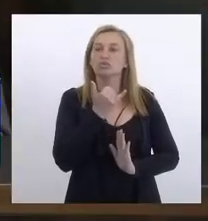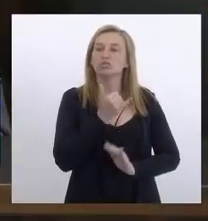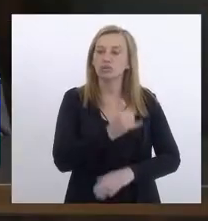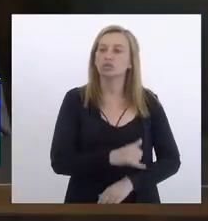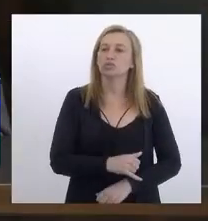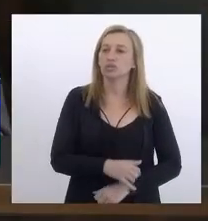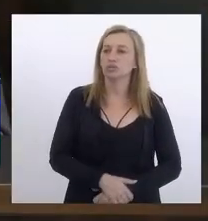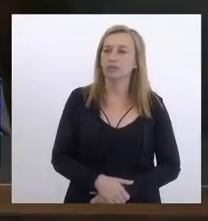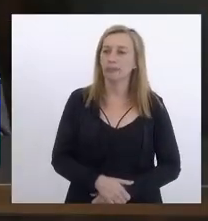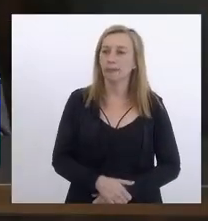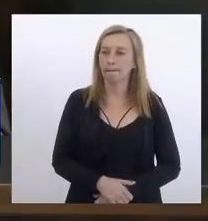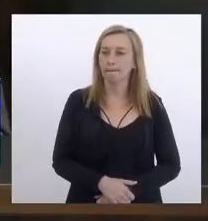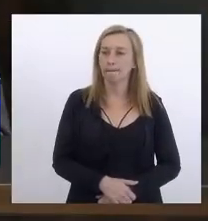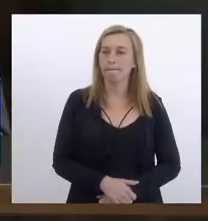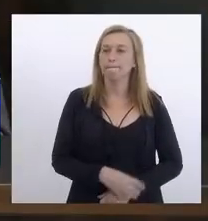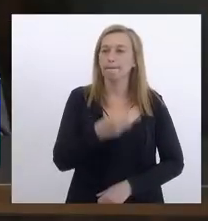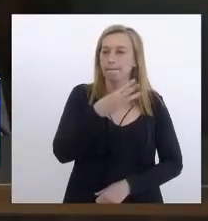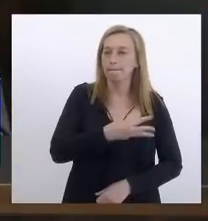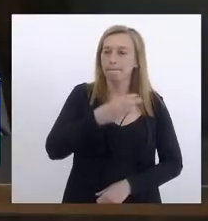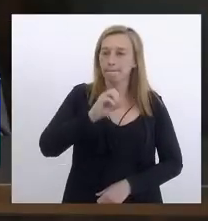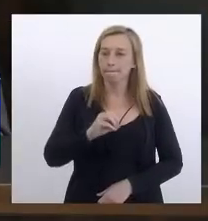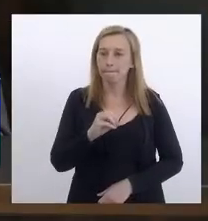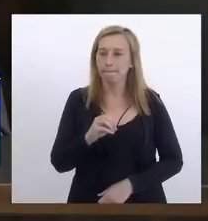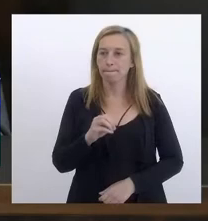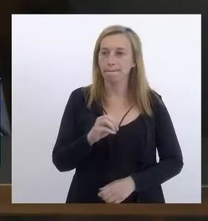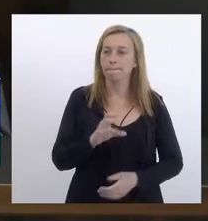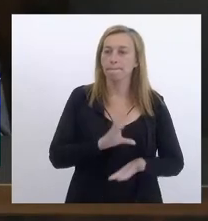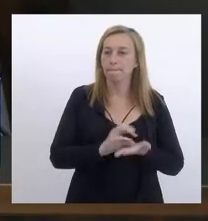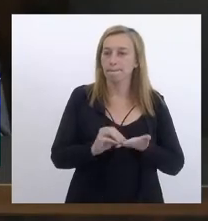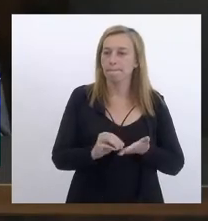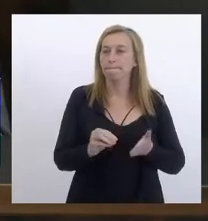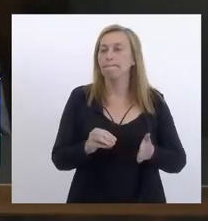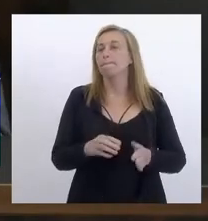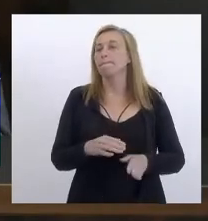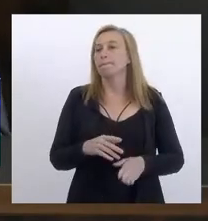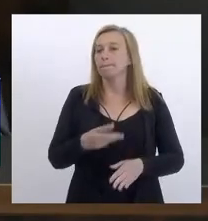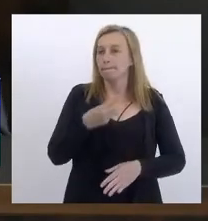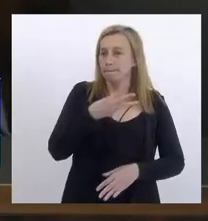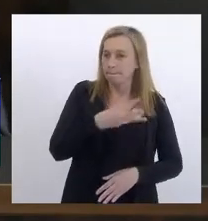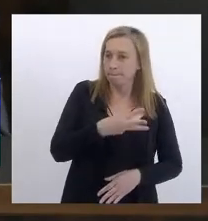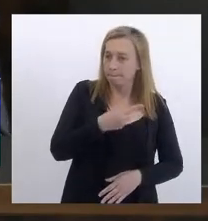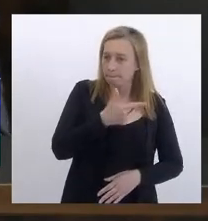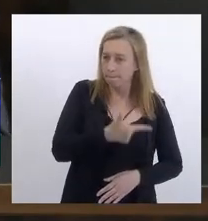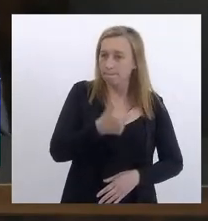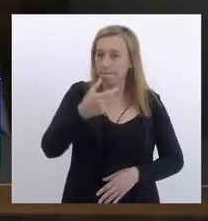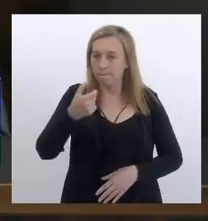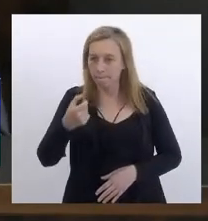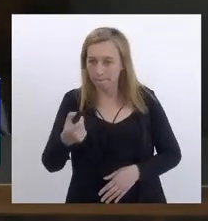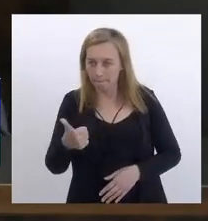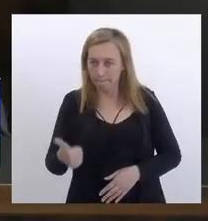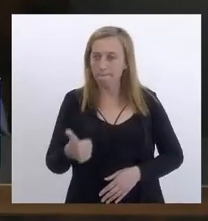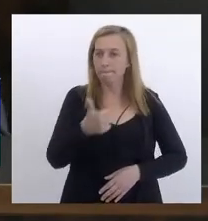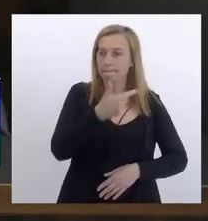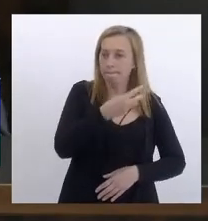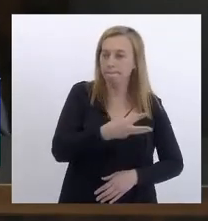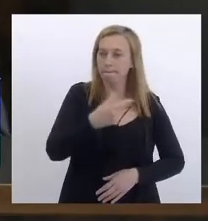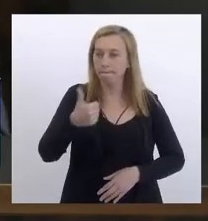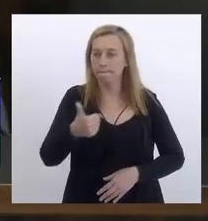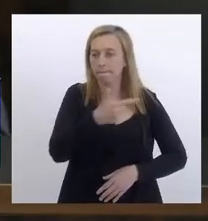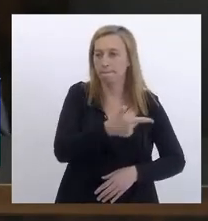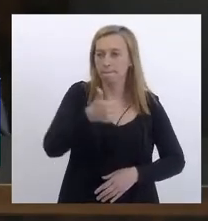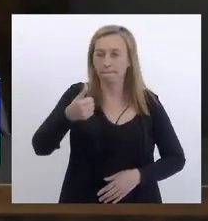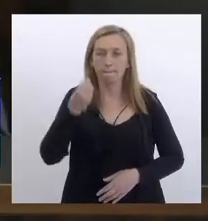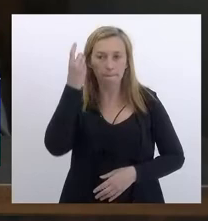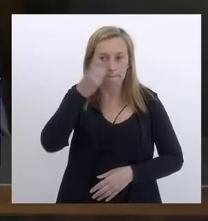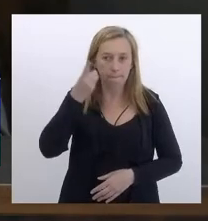veto, perdão. 30º da pauta, veto total aposto ao projeto de lei 2131 de 2016, de autoria da deputada Tia Ju, que